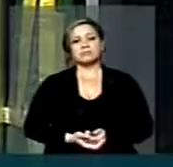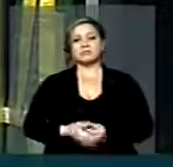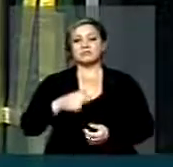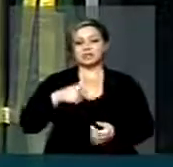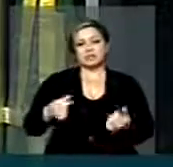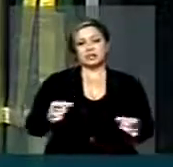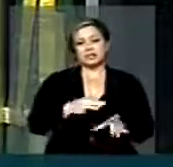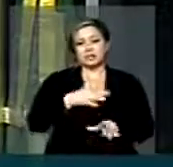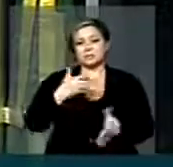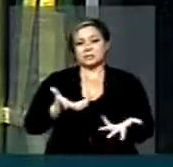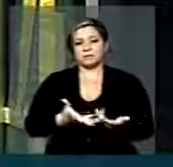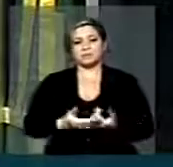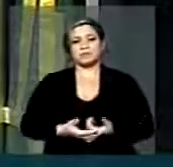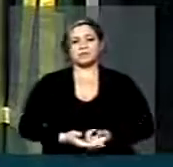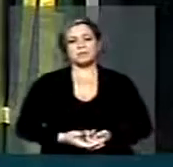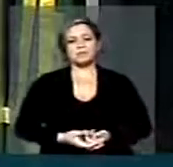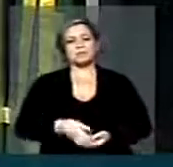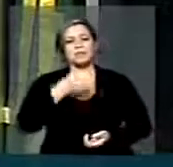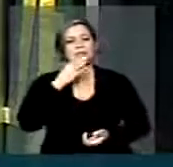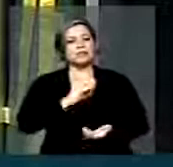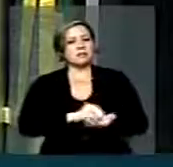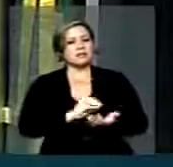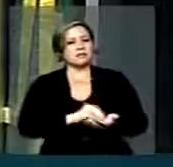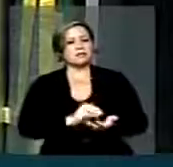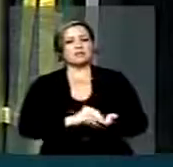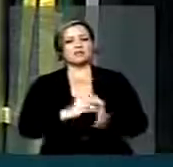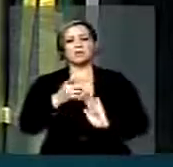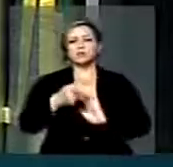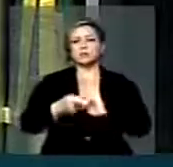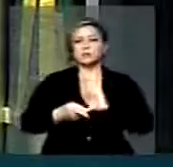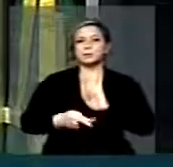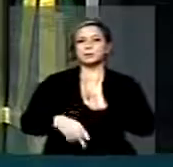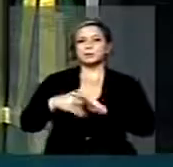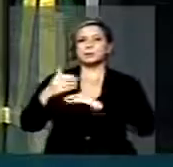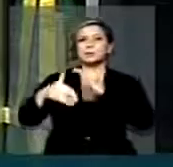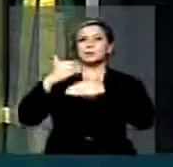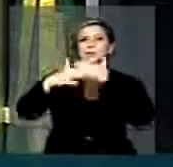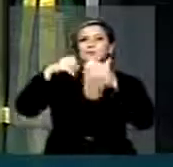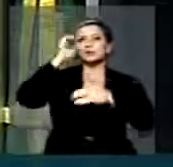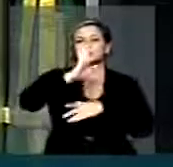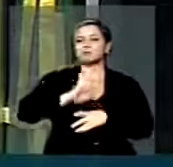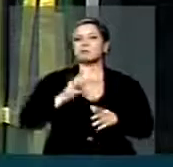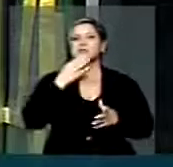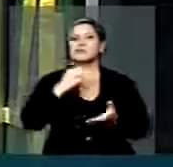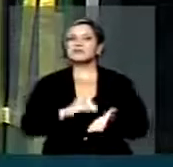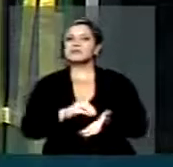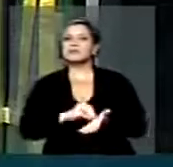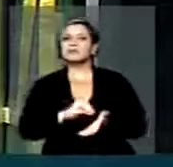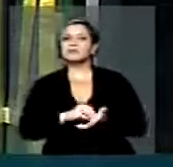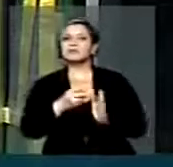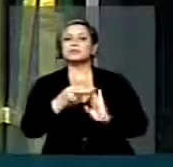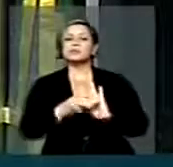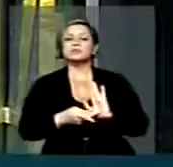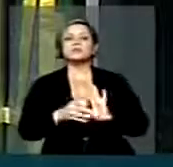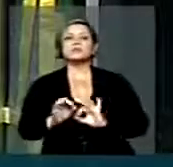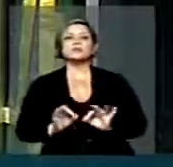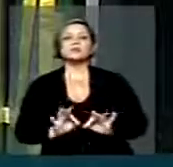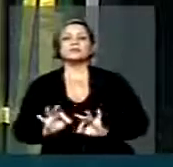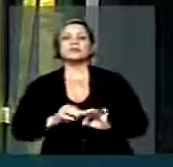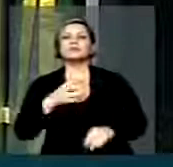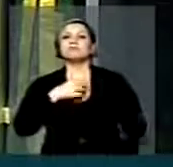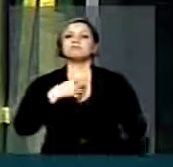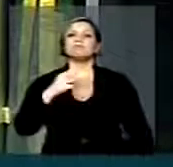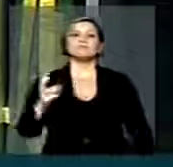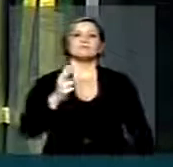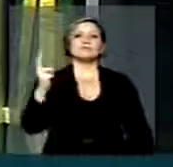Termino agora, senhor presidente. Falta-nos um grande projeto de nação e falta, dentro desse grande projeto de nação, a gente